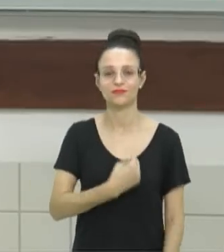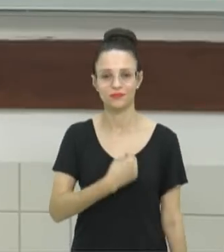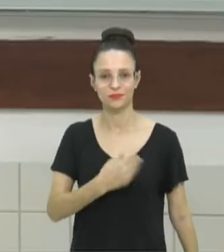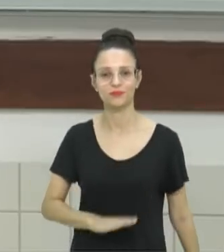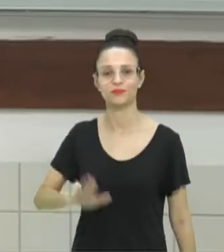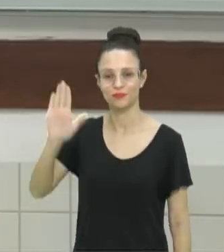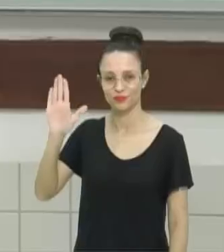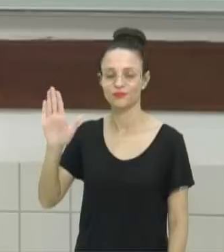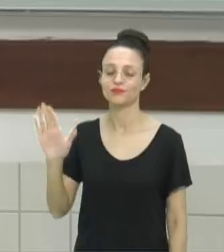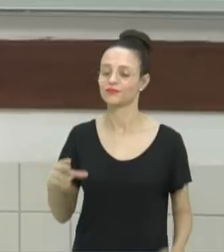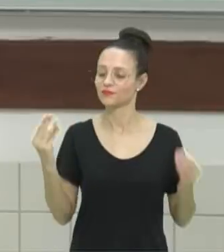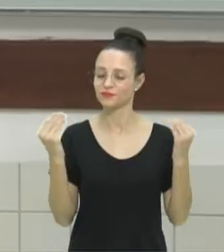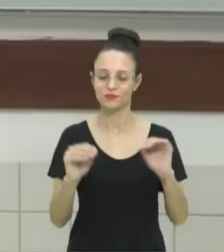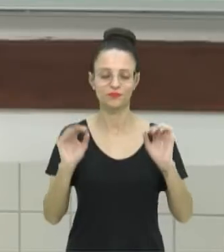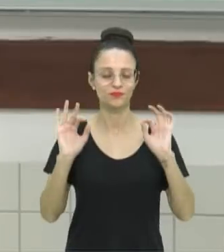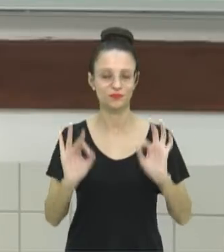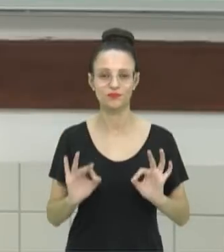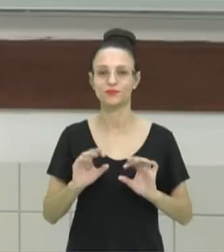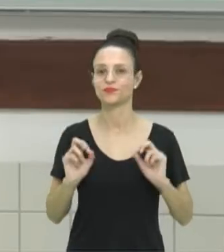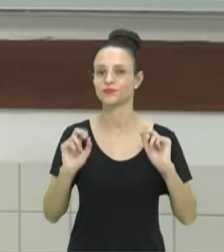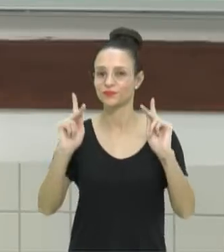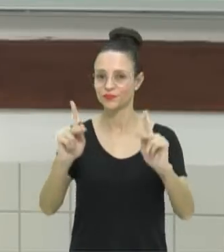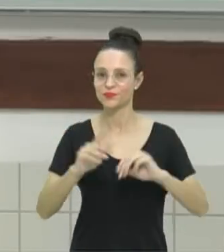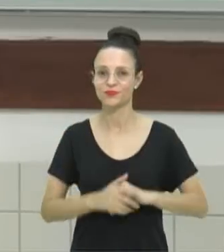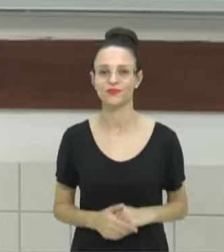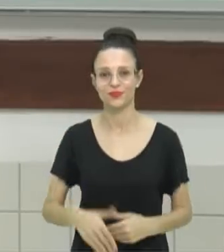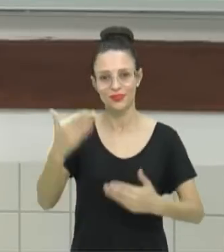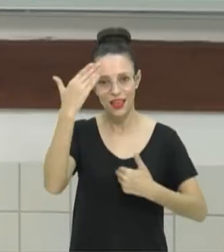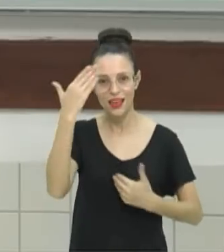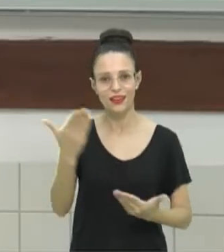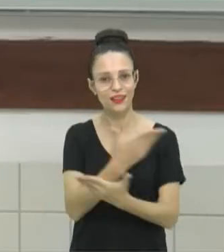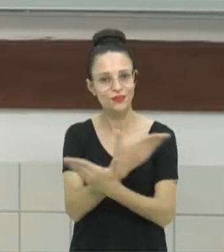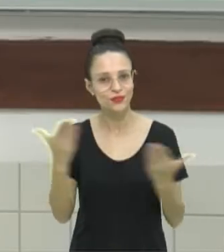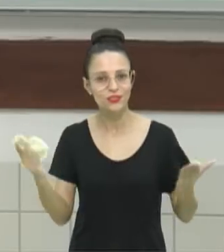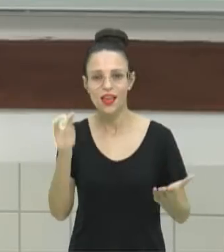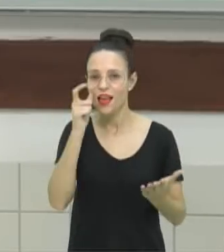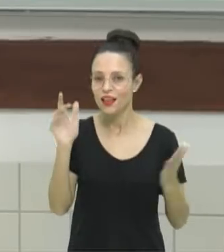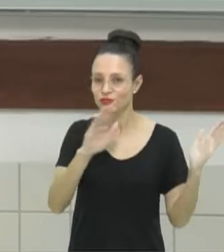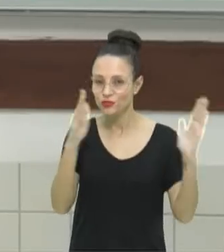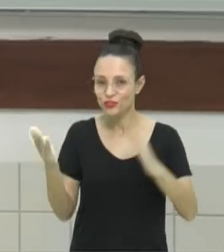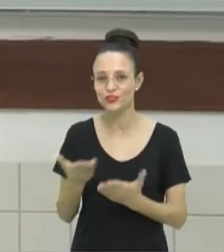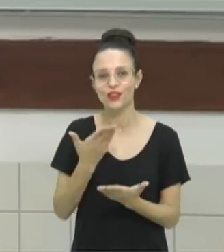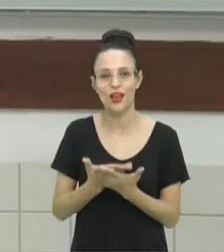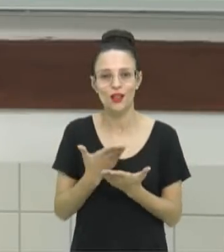ela já vai ser computada, ok? Eu agradeço a vocês pela